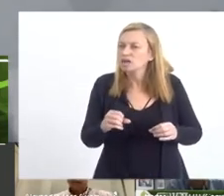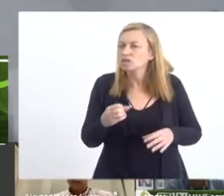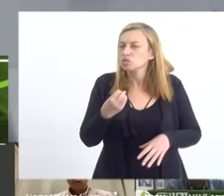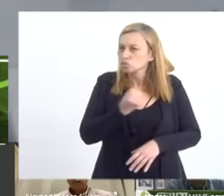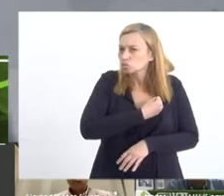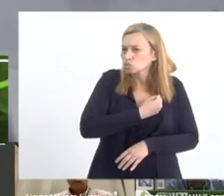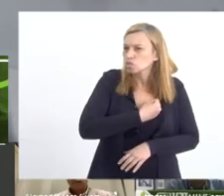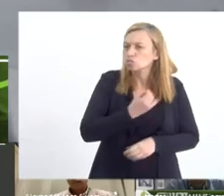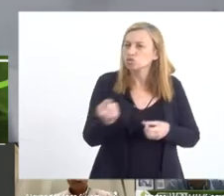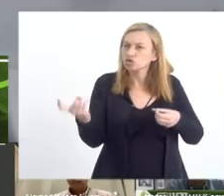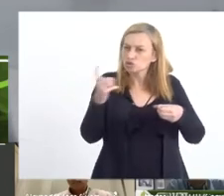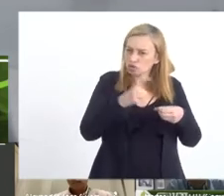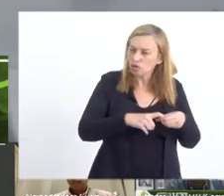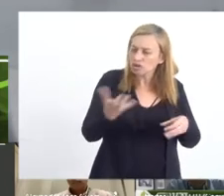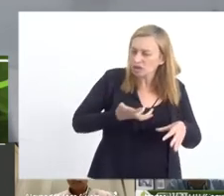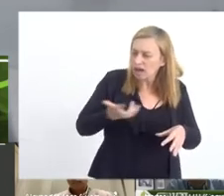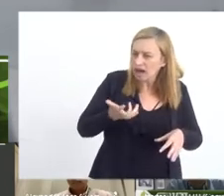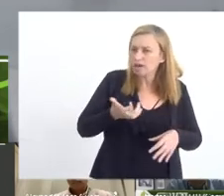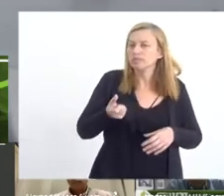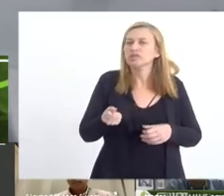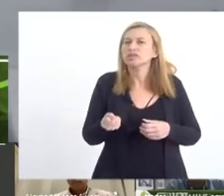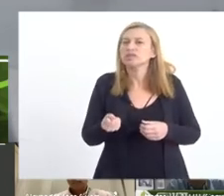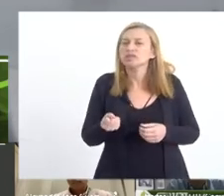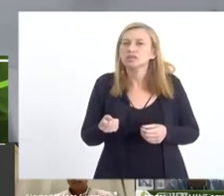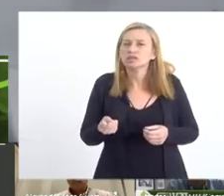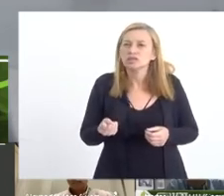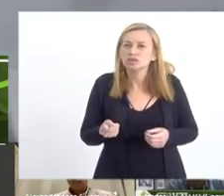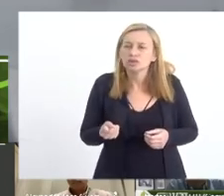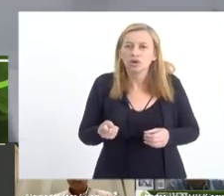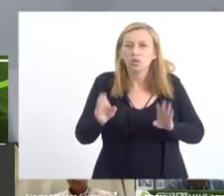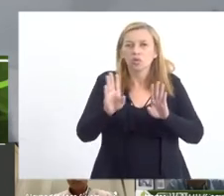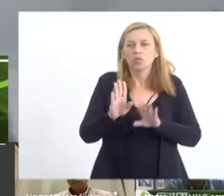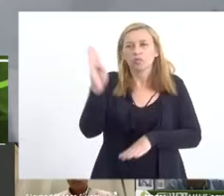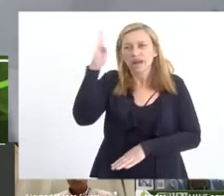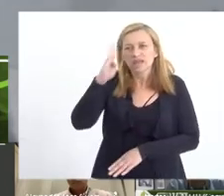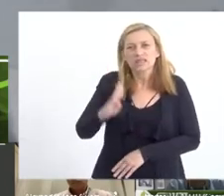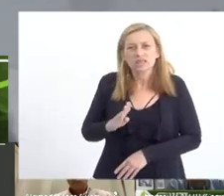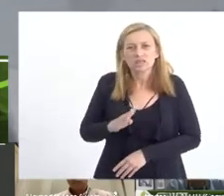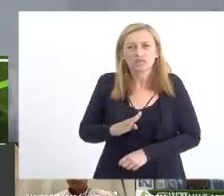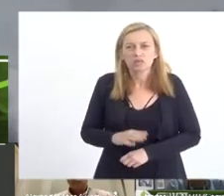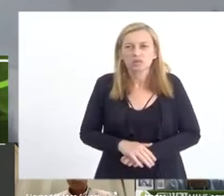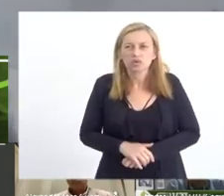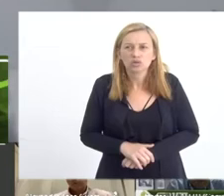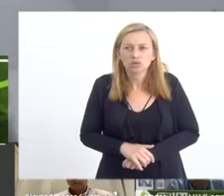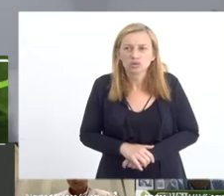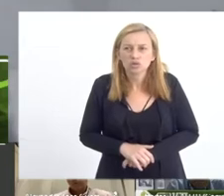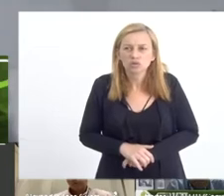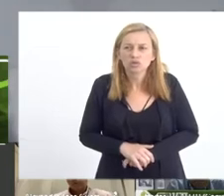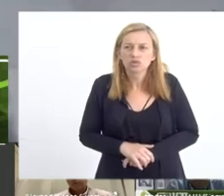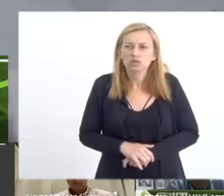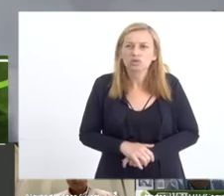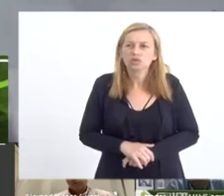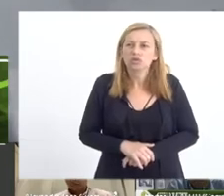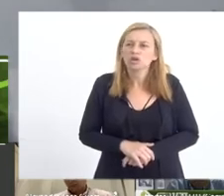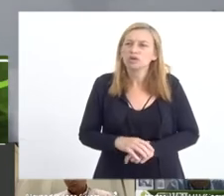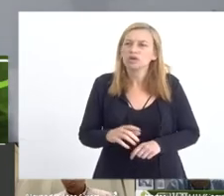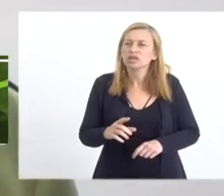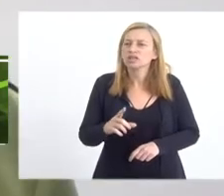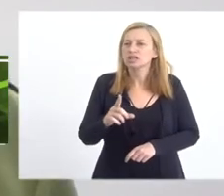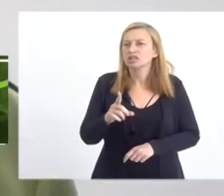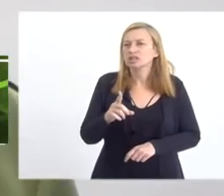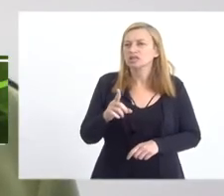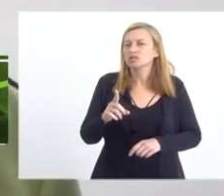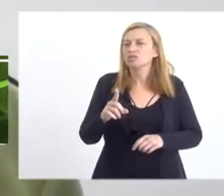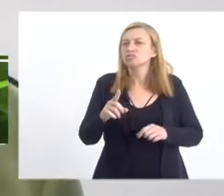a retomada aqui mais acelerada. E aqui o Brasil, uma dinâmica doméstica que a gente observa também